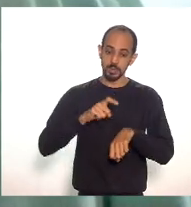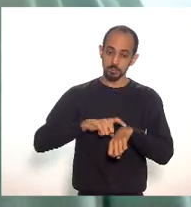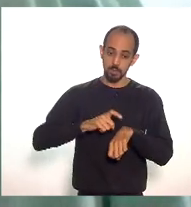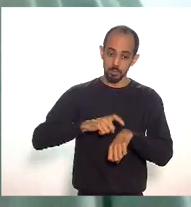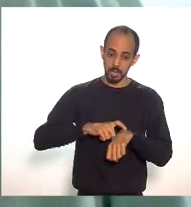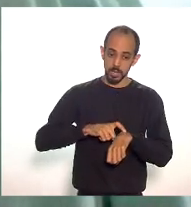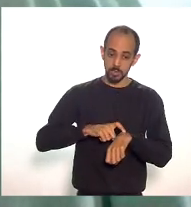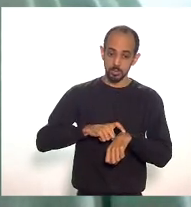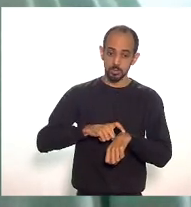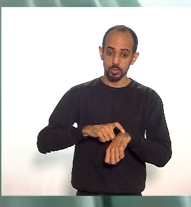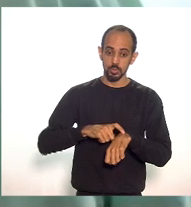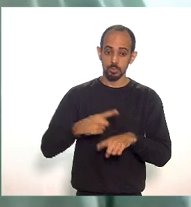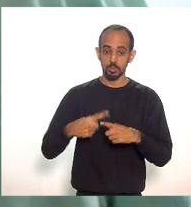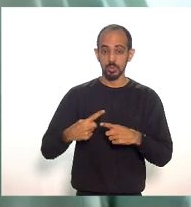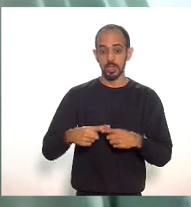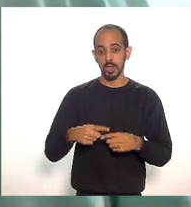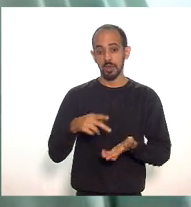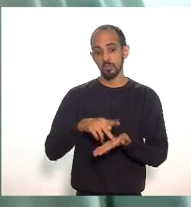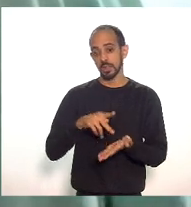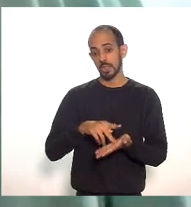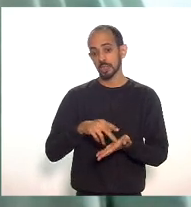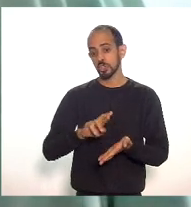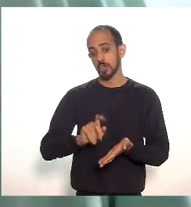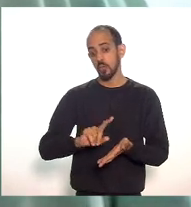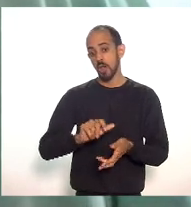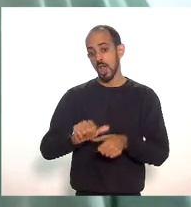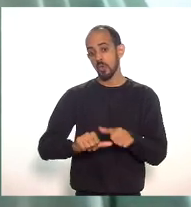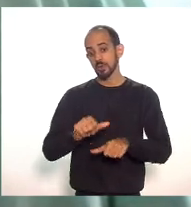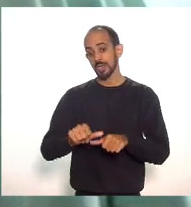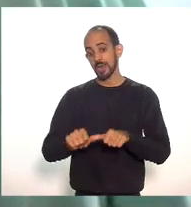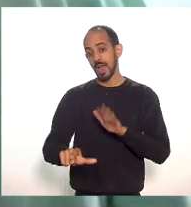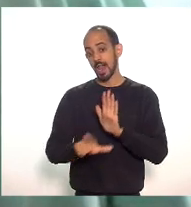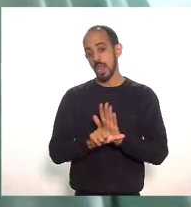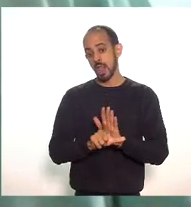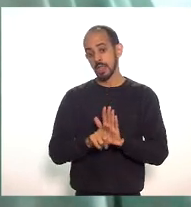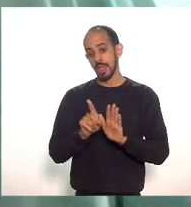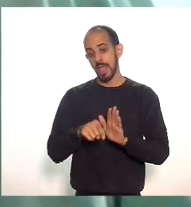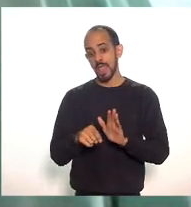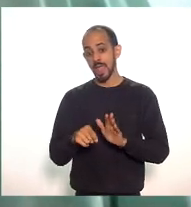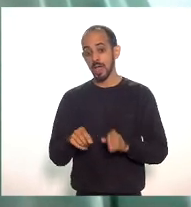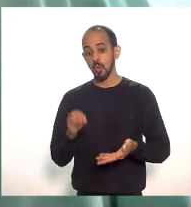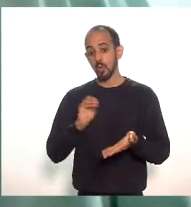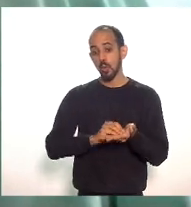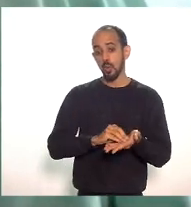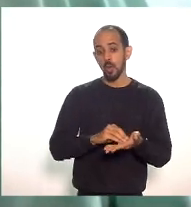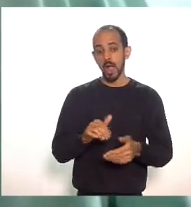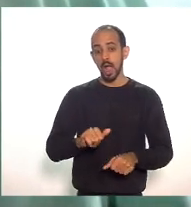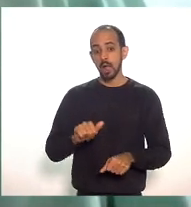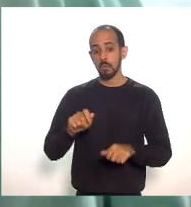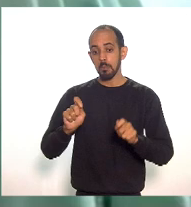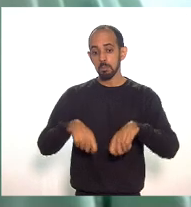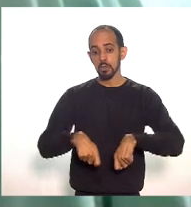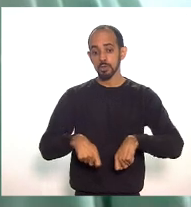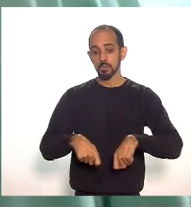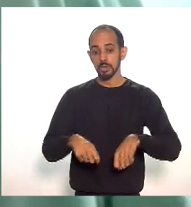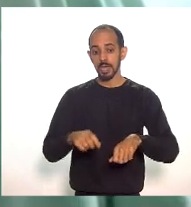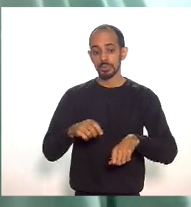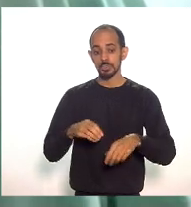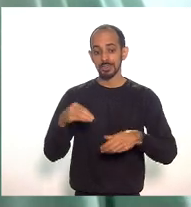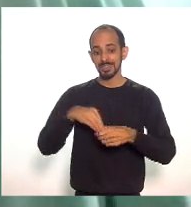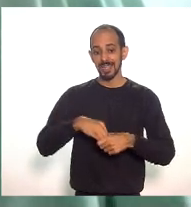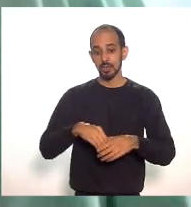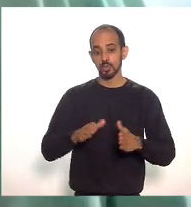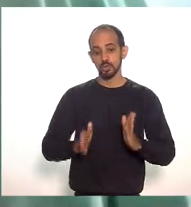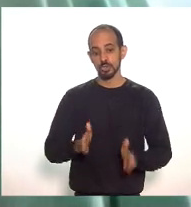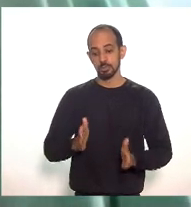período e que na verdade não está operando a essência Davi ela tá abrindo uma possibilidade nesse período